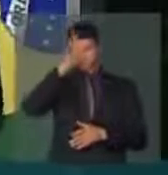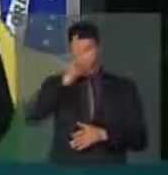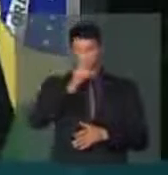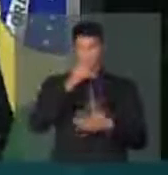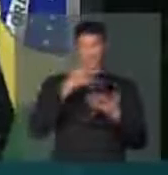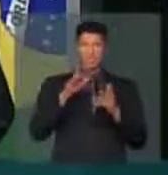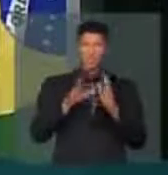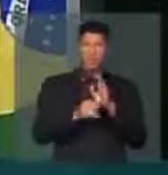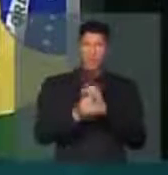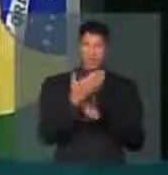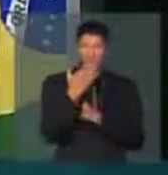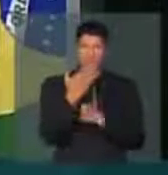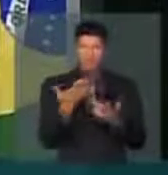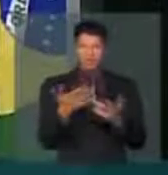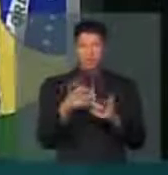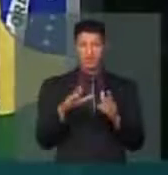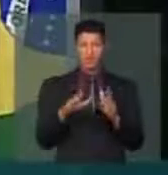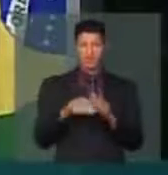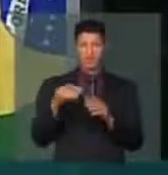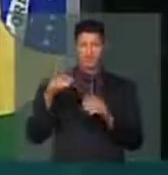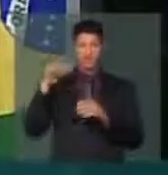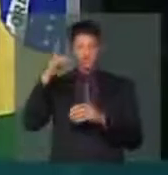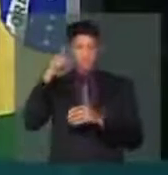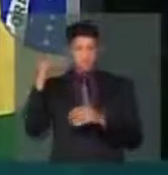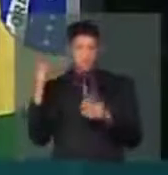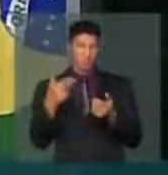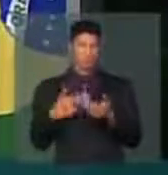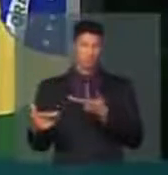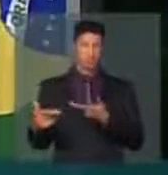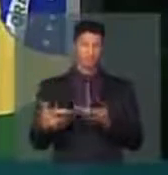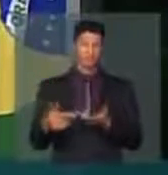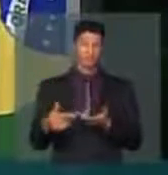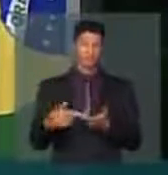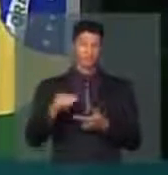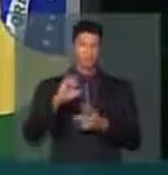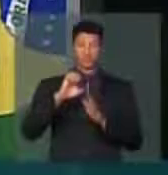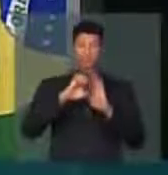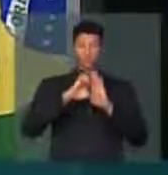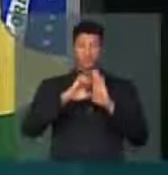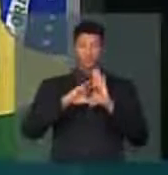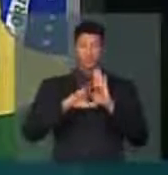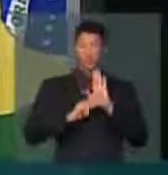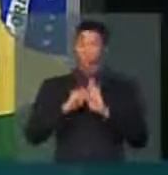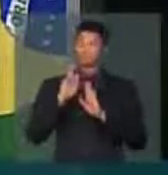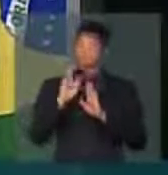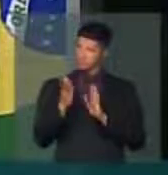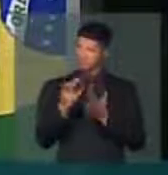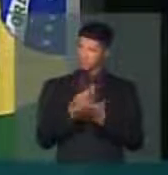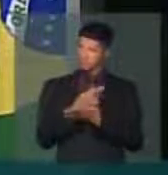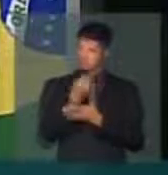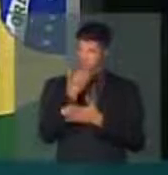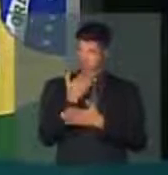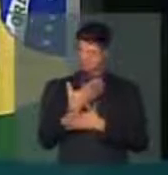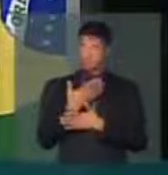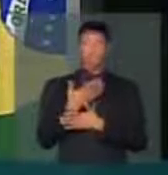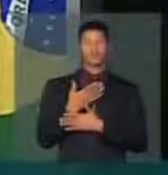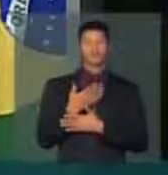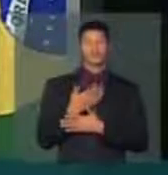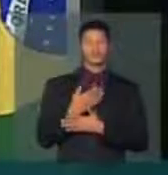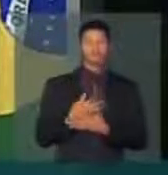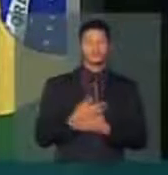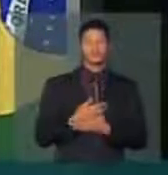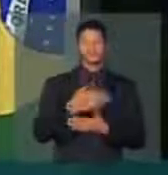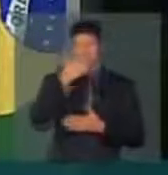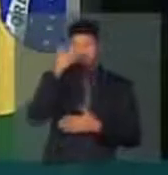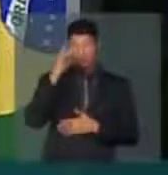roubou ali para comer, roubou um toca-fita, essas coisas, o ECA já funciona bem, né, as pessoas têm lá